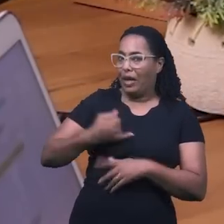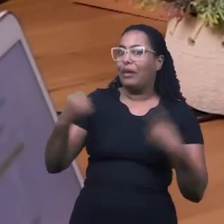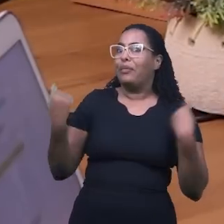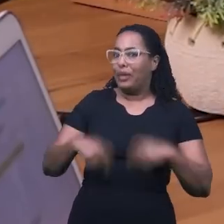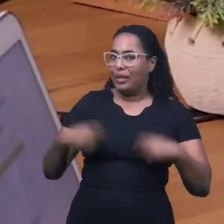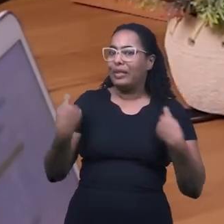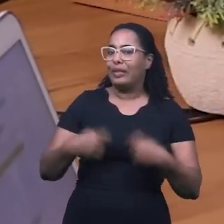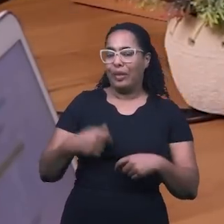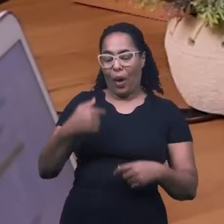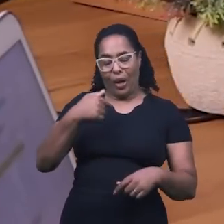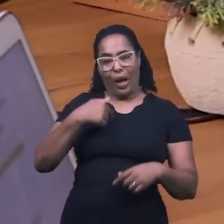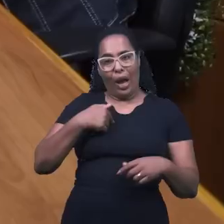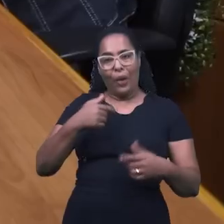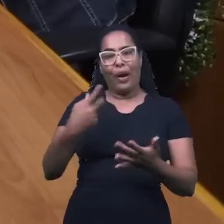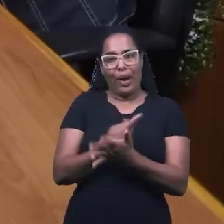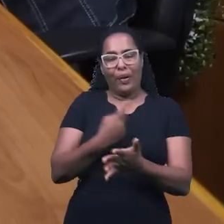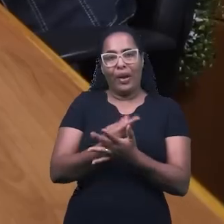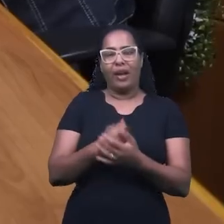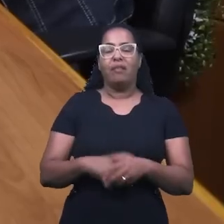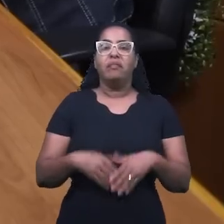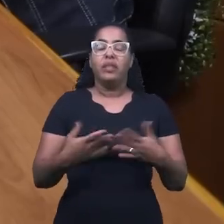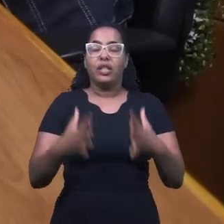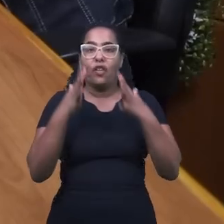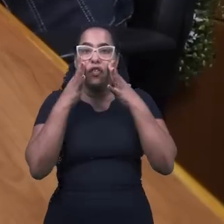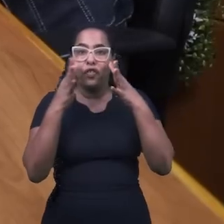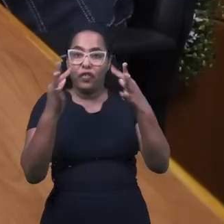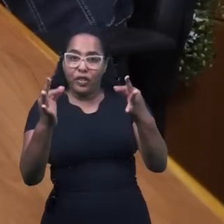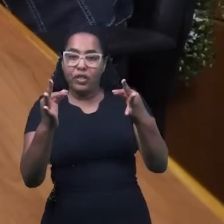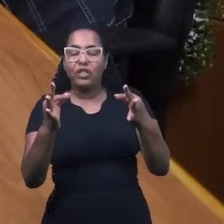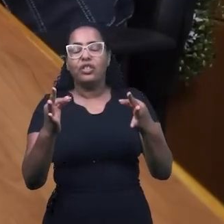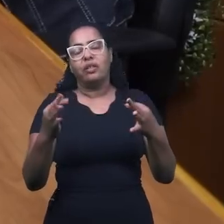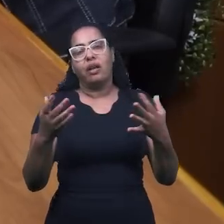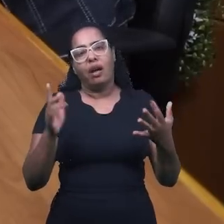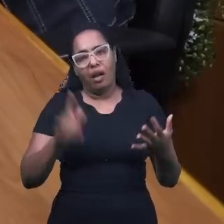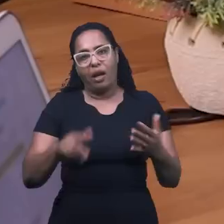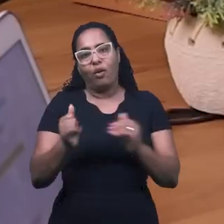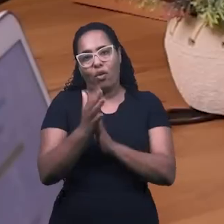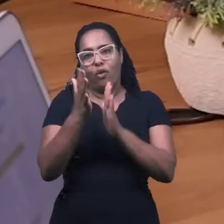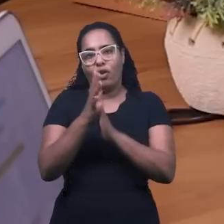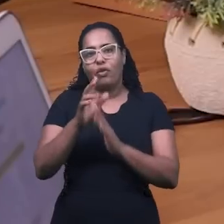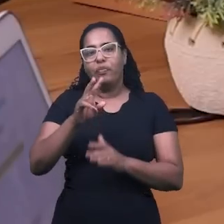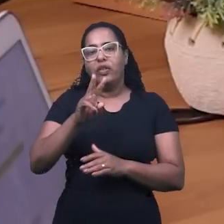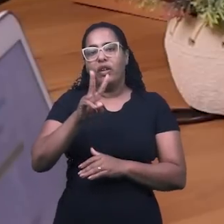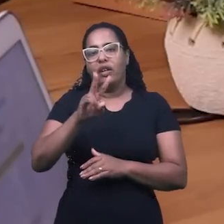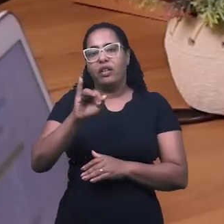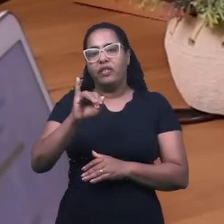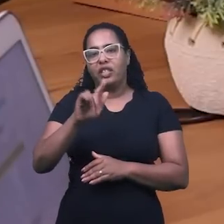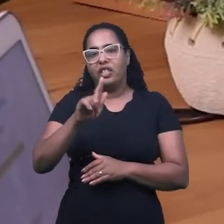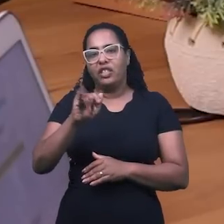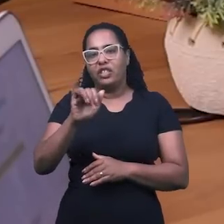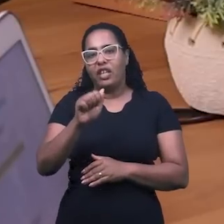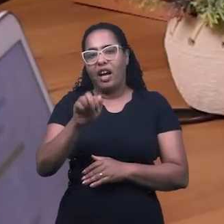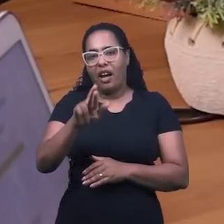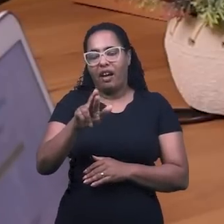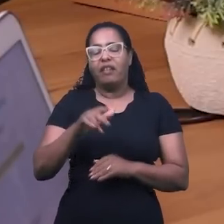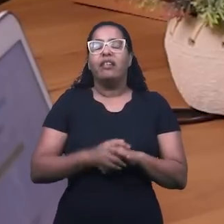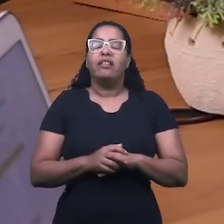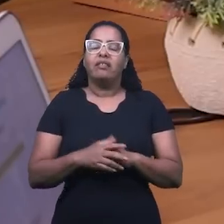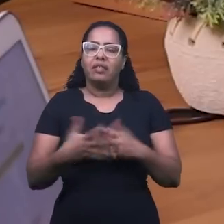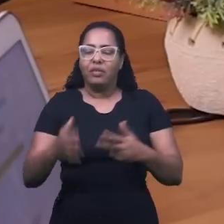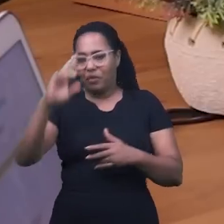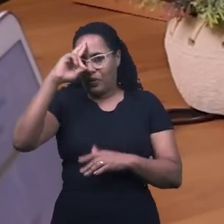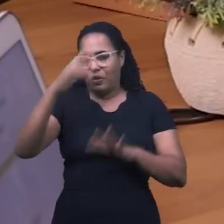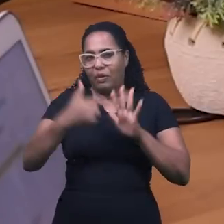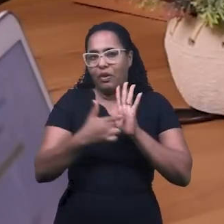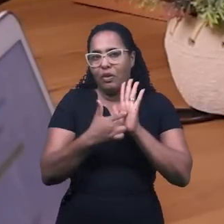vou errar. Mas aí, o Vigiai foi dessa forma, né? O Vigiai foi dessa forma que